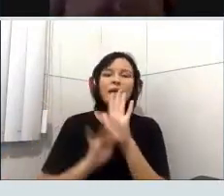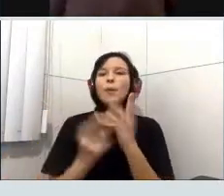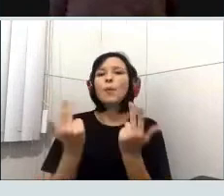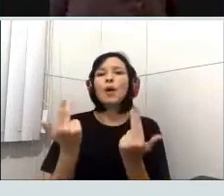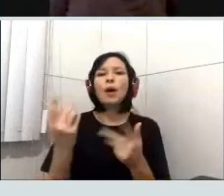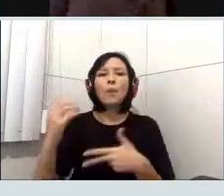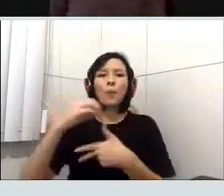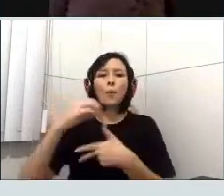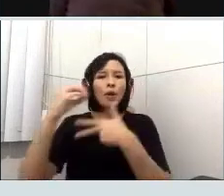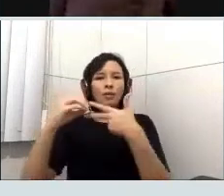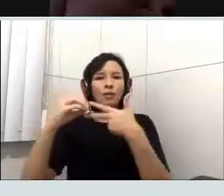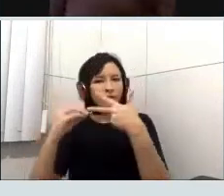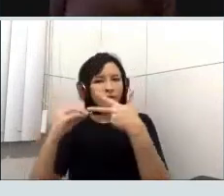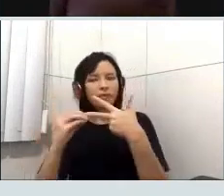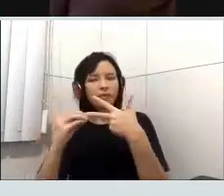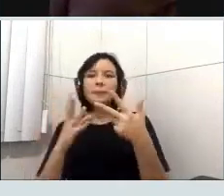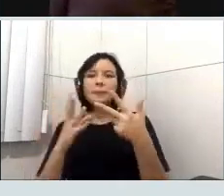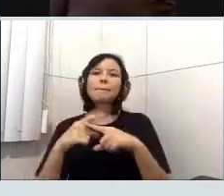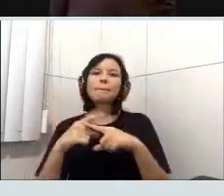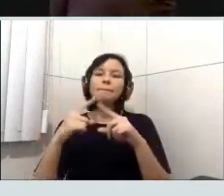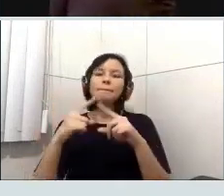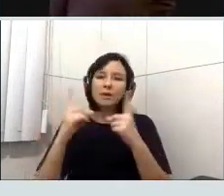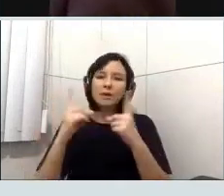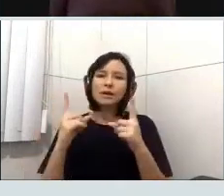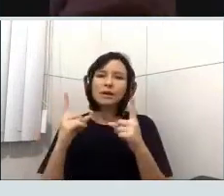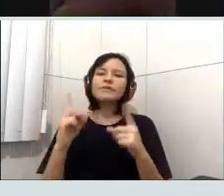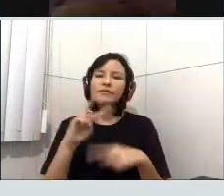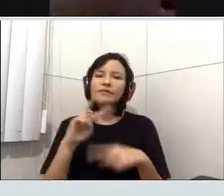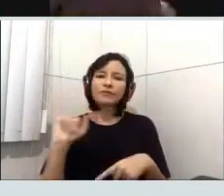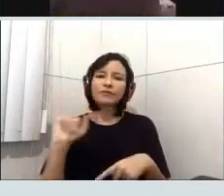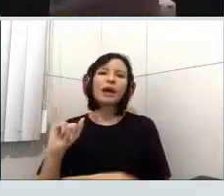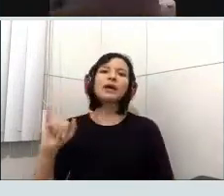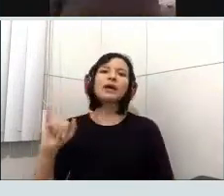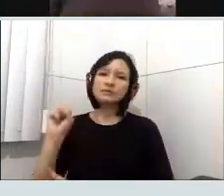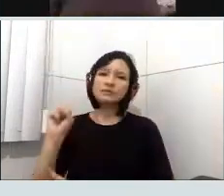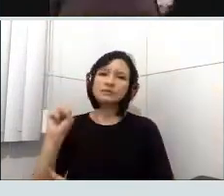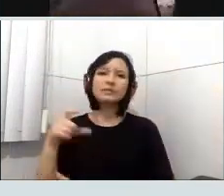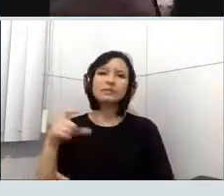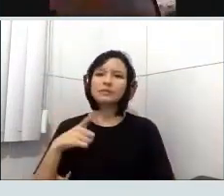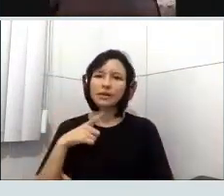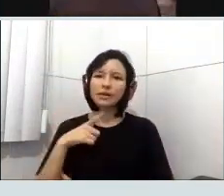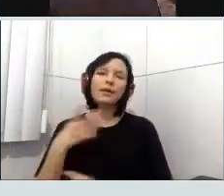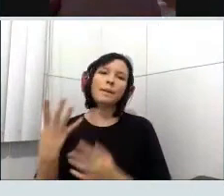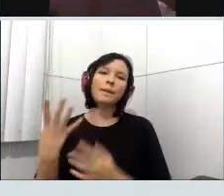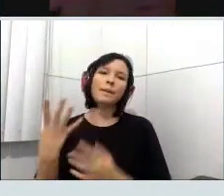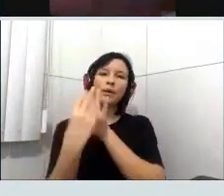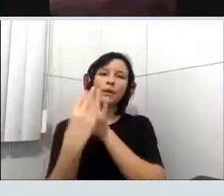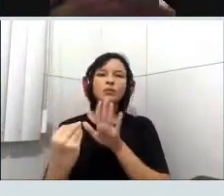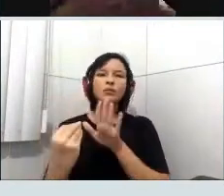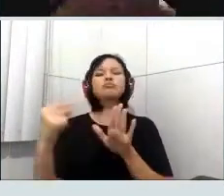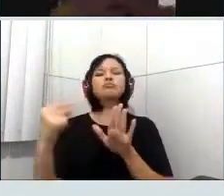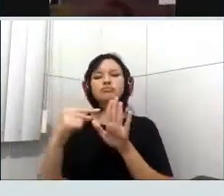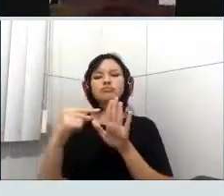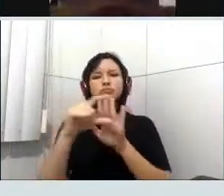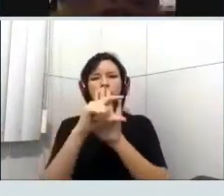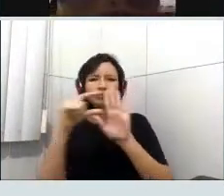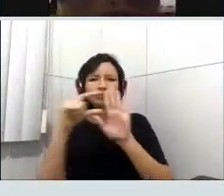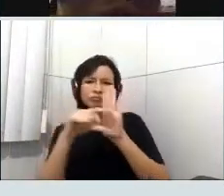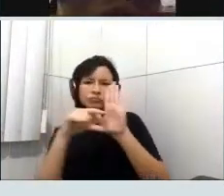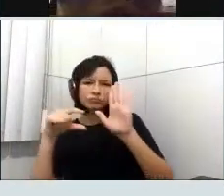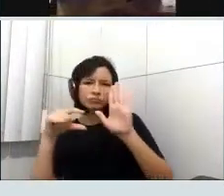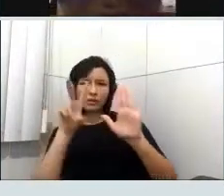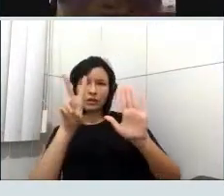daquilo. Mas vai ter sim uma ficha para vocês começarem nesse estudo sobre a